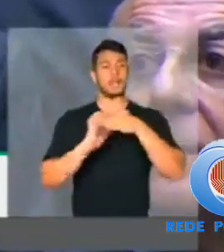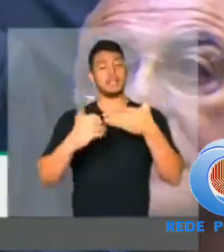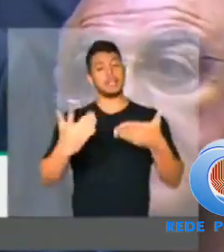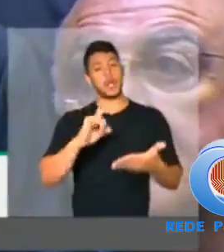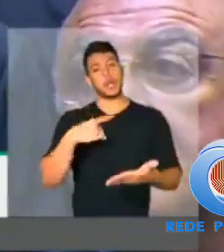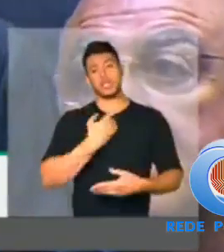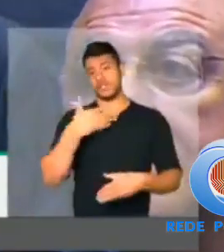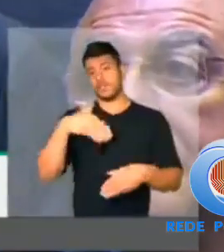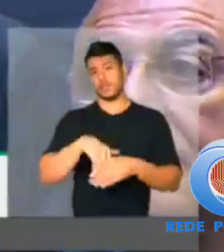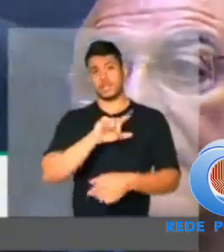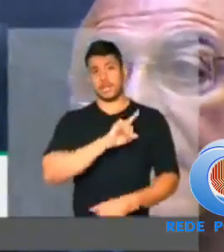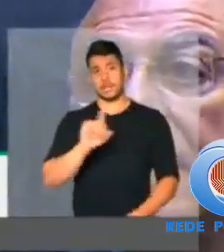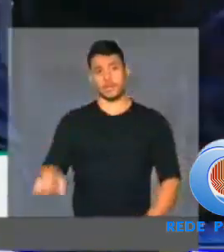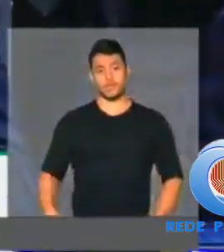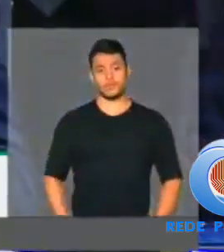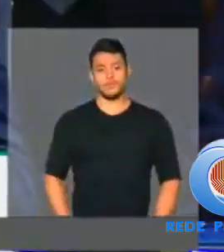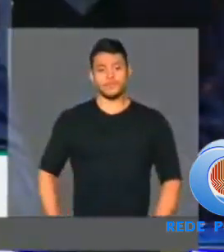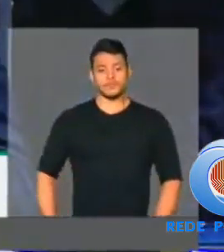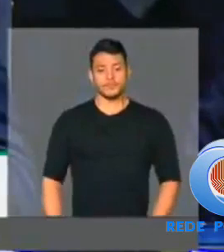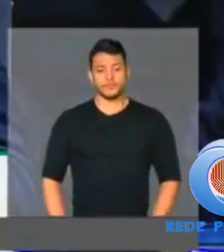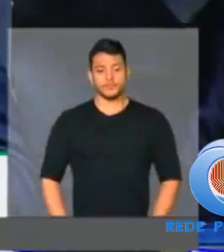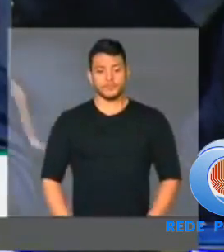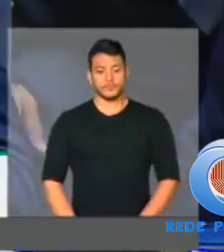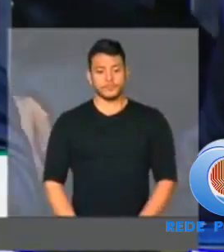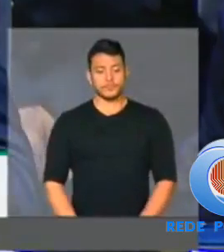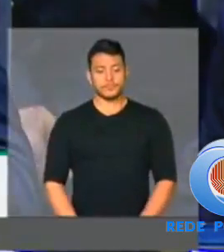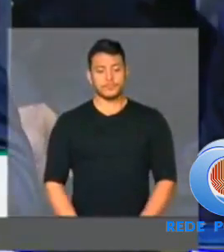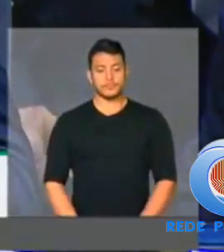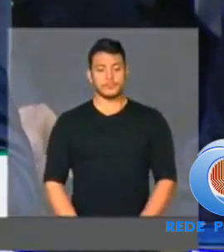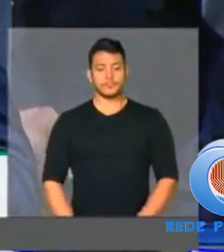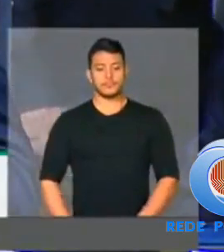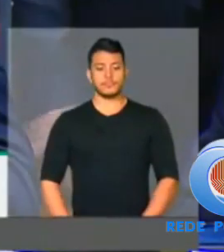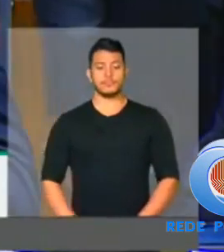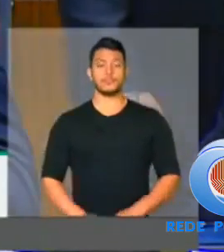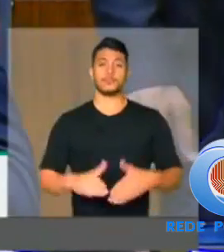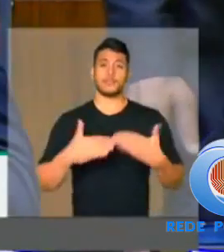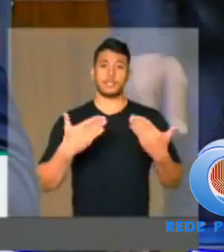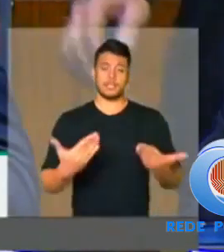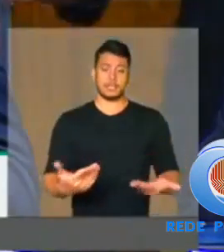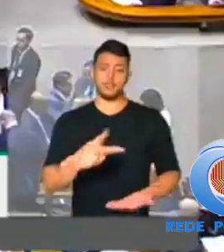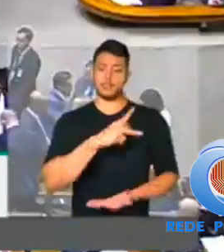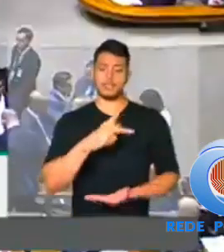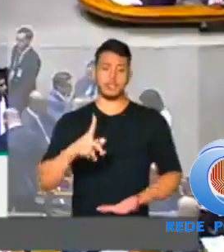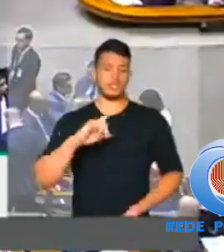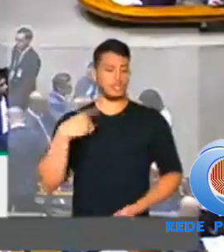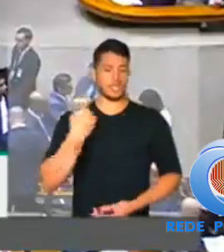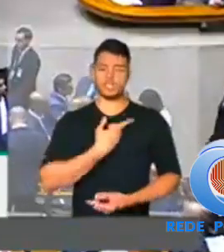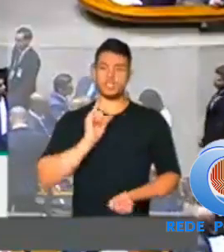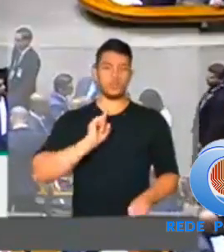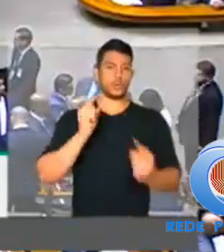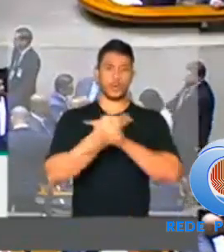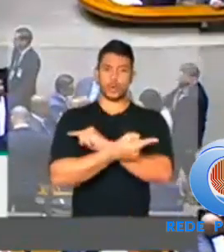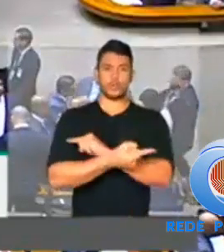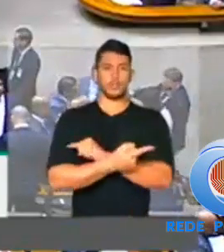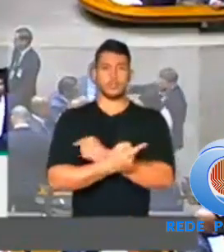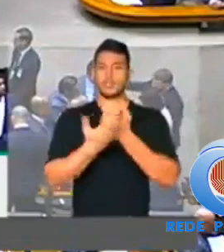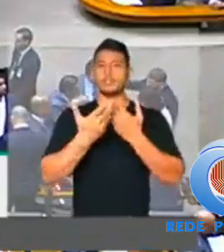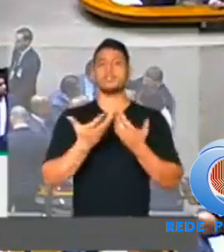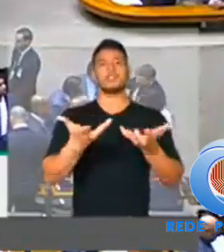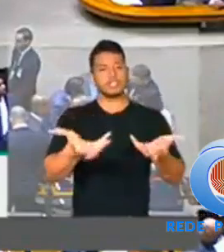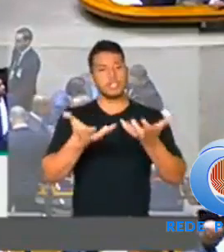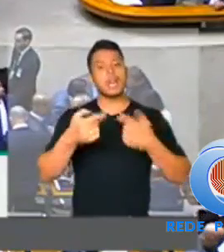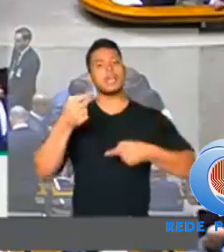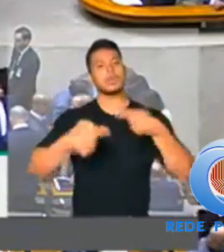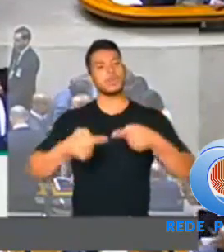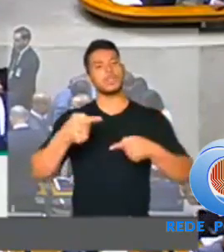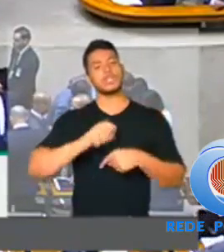não para não retirar de pauta. Cidadania. Senhor presidente, o nosso voto é contrário. Contrário a retirar de pauta,